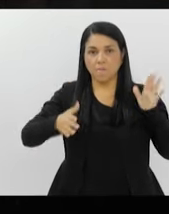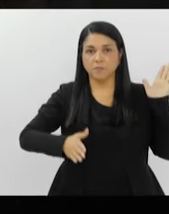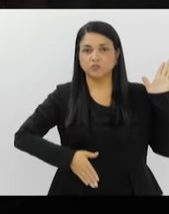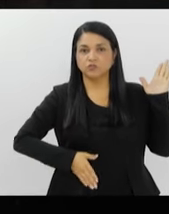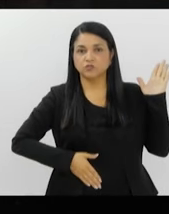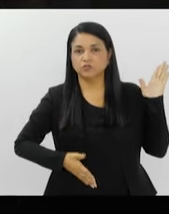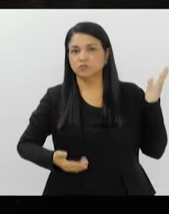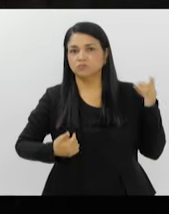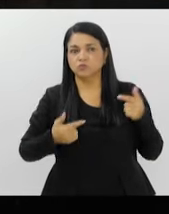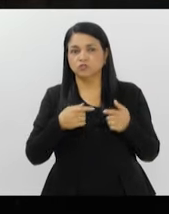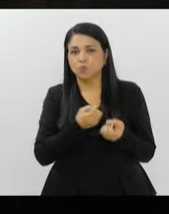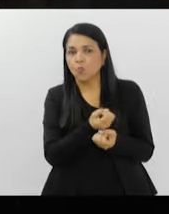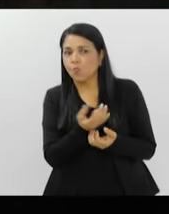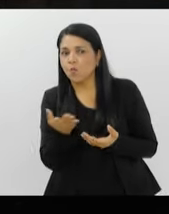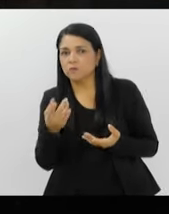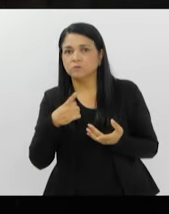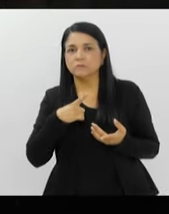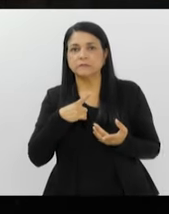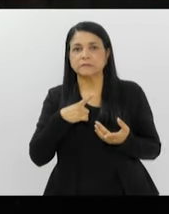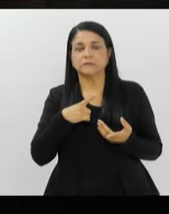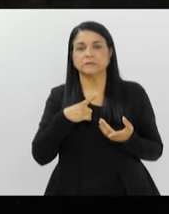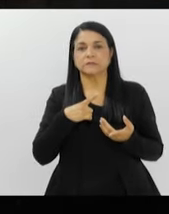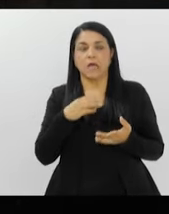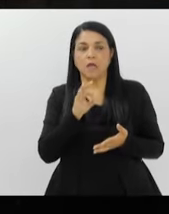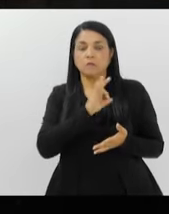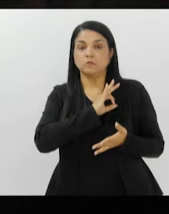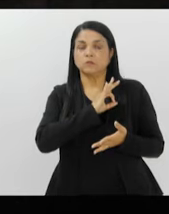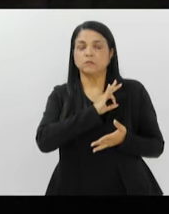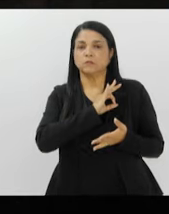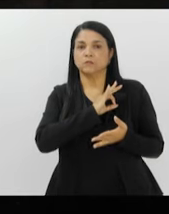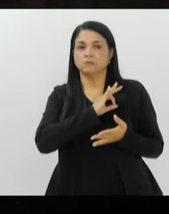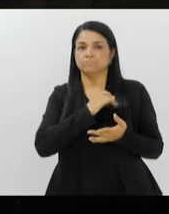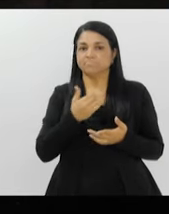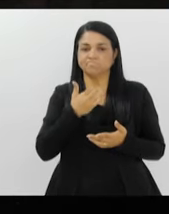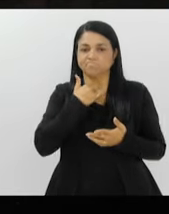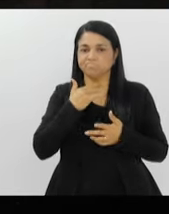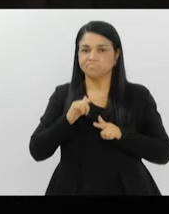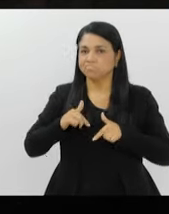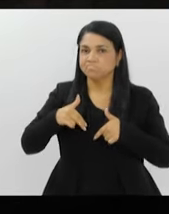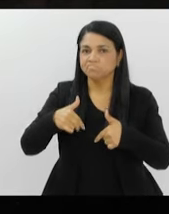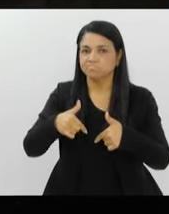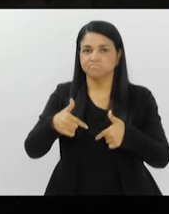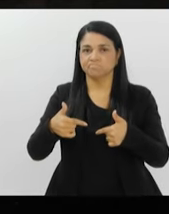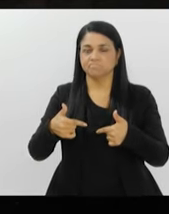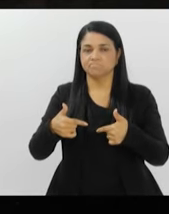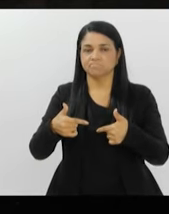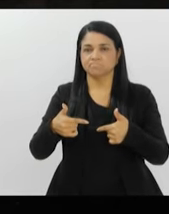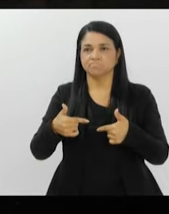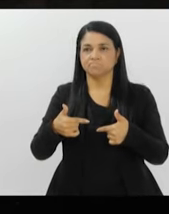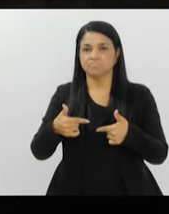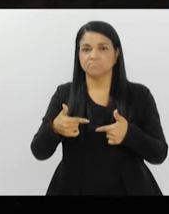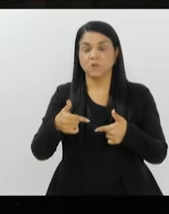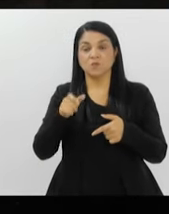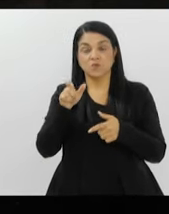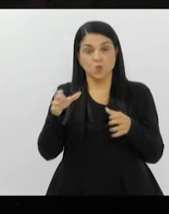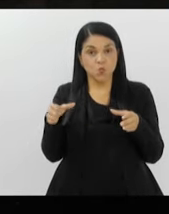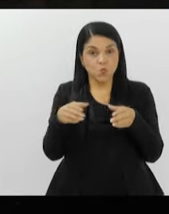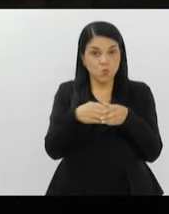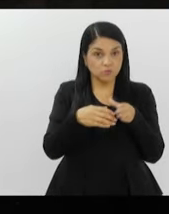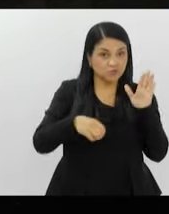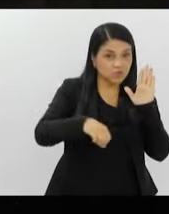bandidos como você pudesse fazer alguma ação quanto a criminalidade organiz